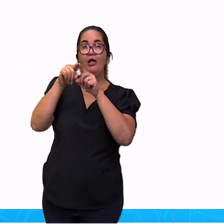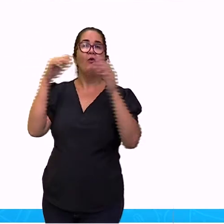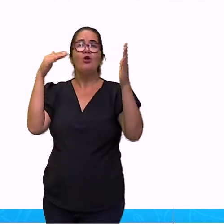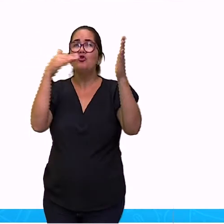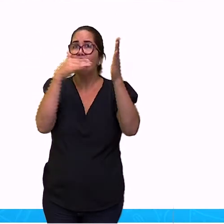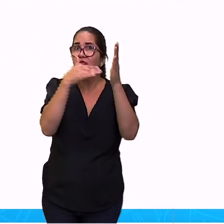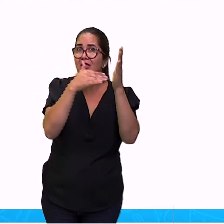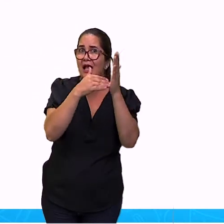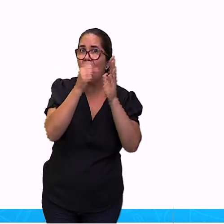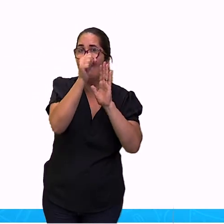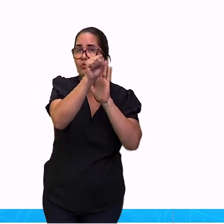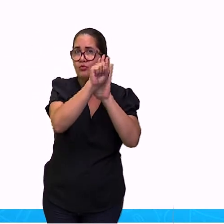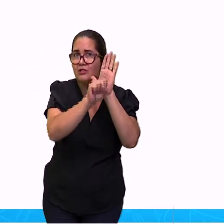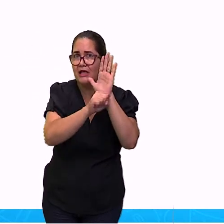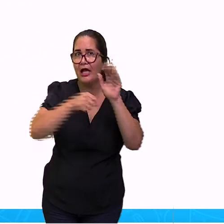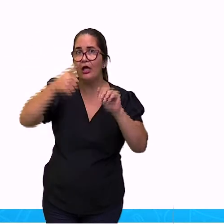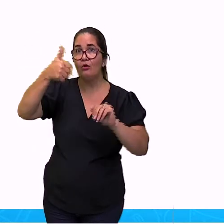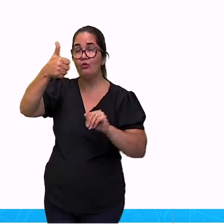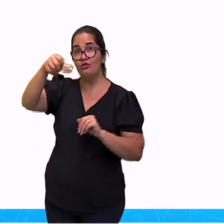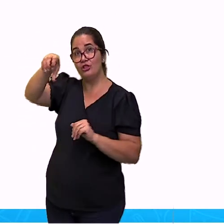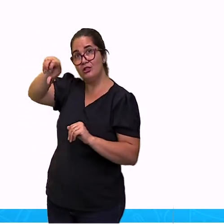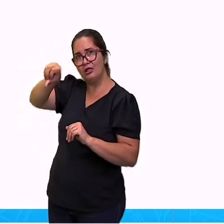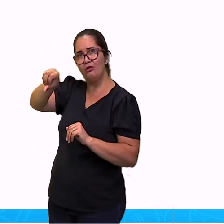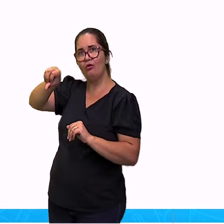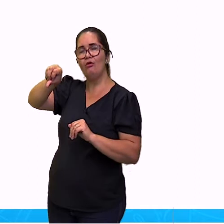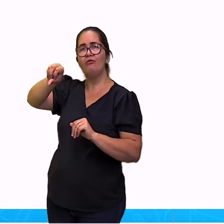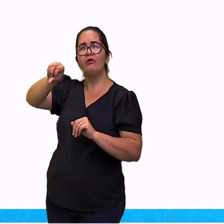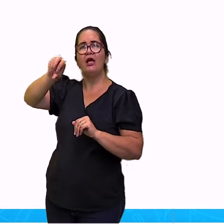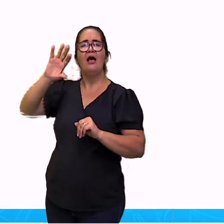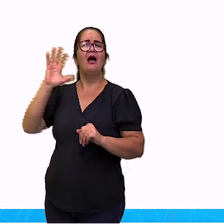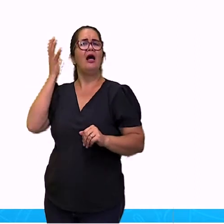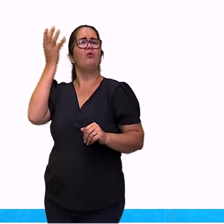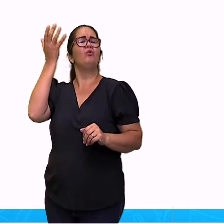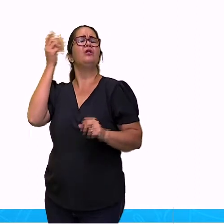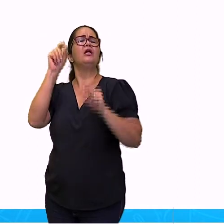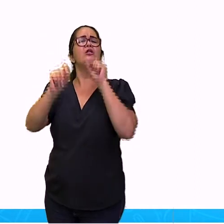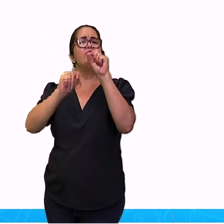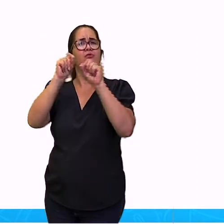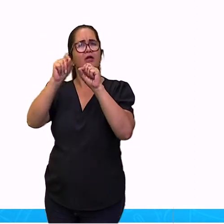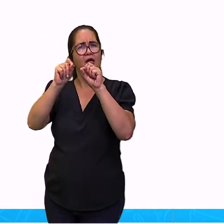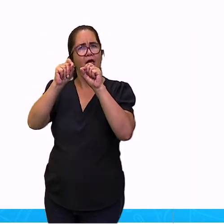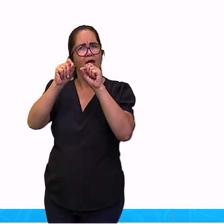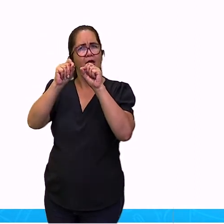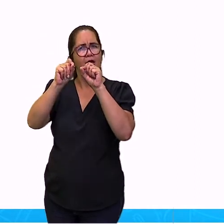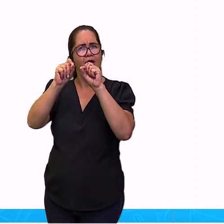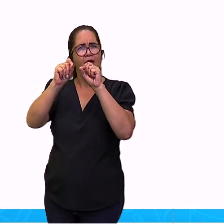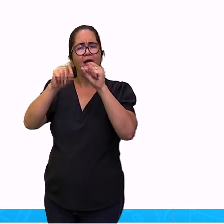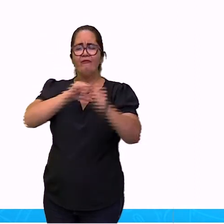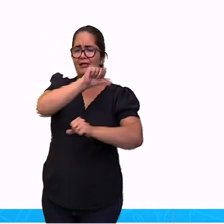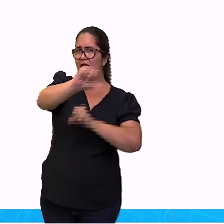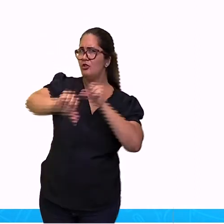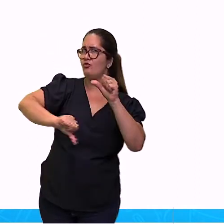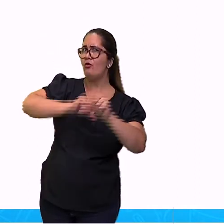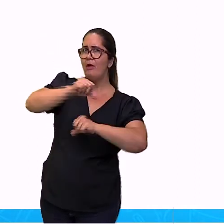XIX, acontece uma revolução do balé, originando a dança moderna. Então uma coisa vai puxando a outra, o balé vai ganhando